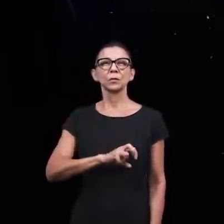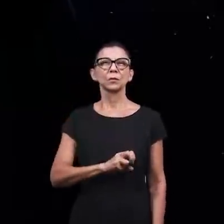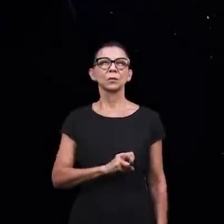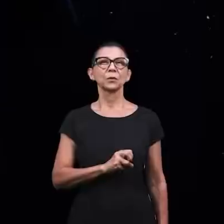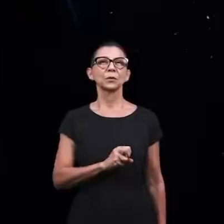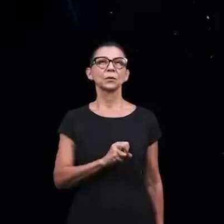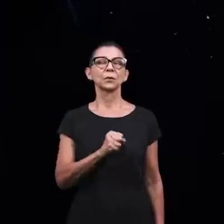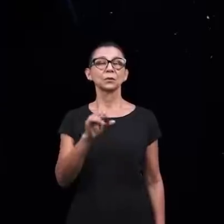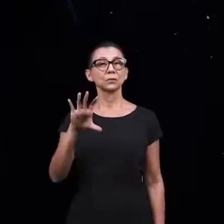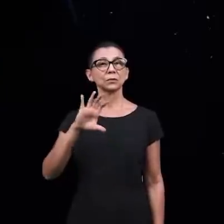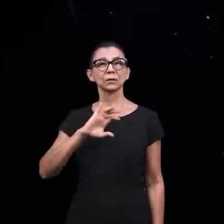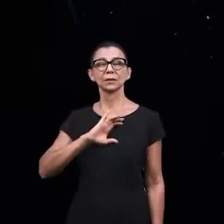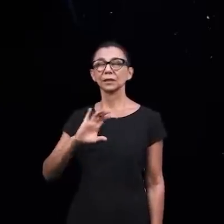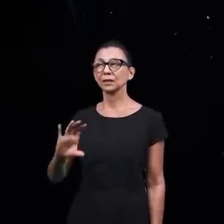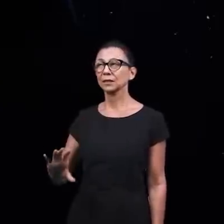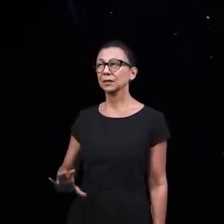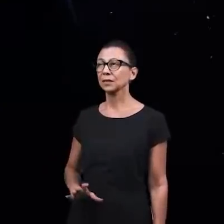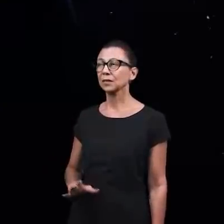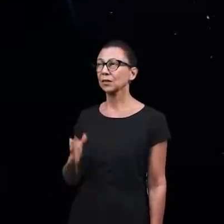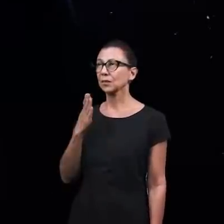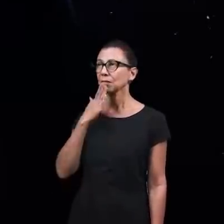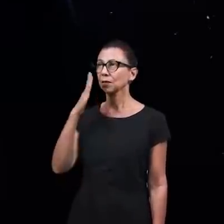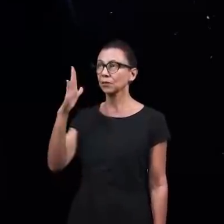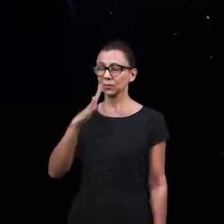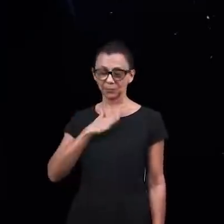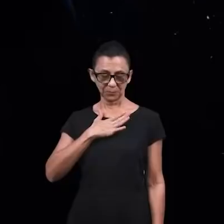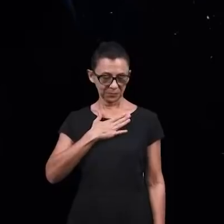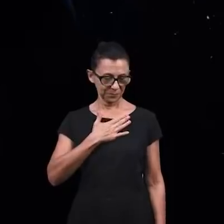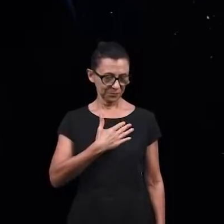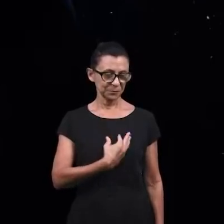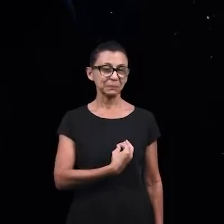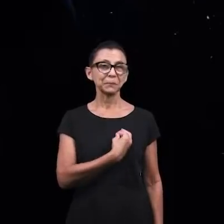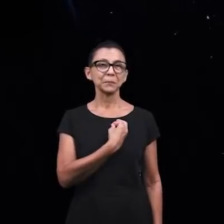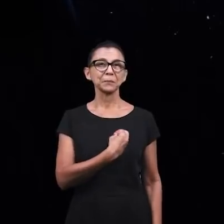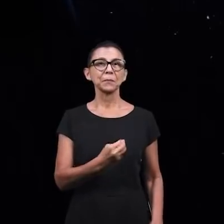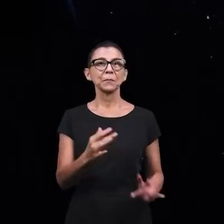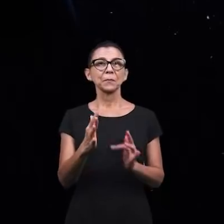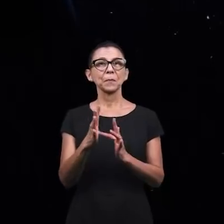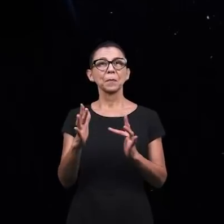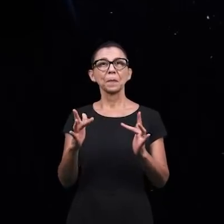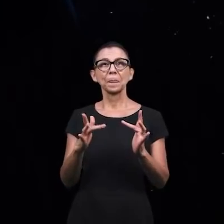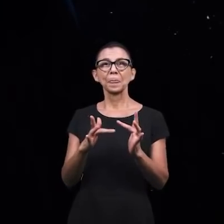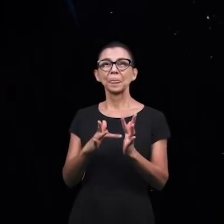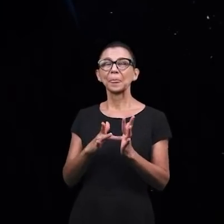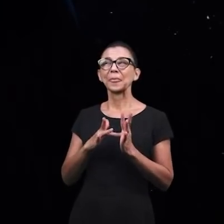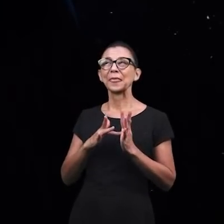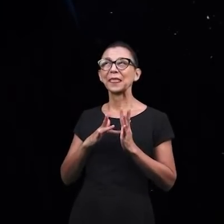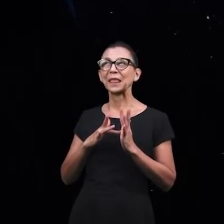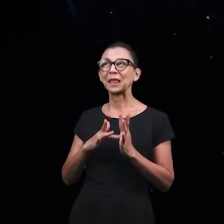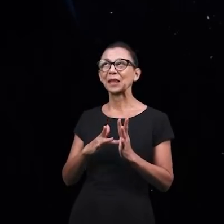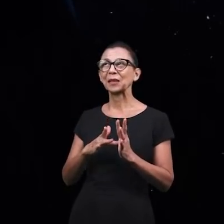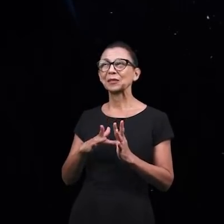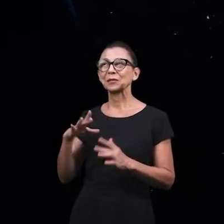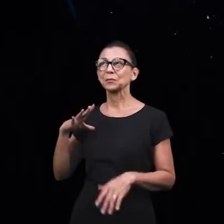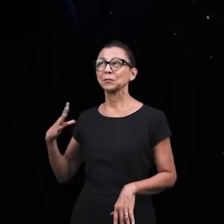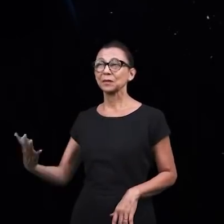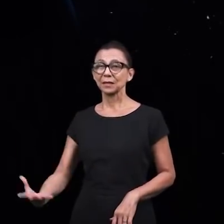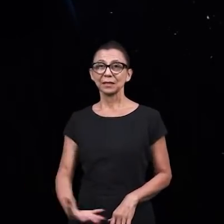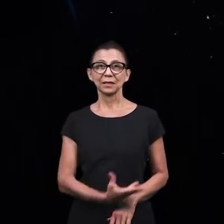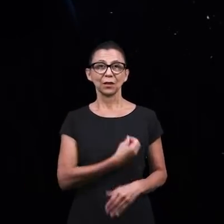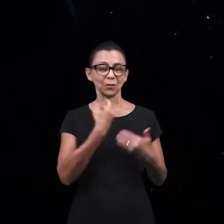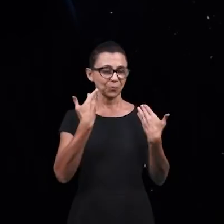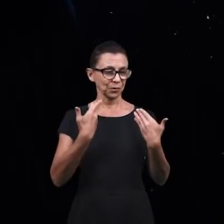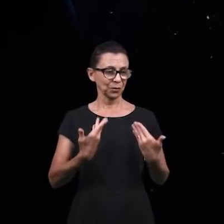que Cristo tem por mim. Jesus achou-me,